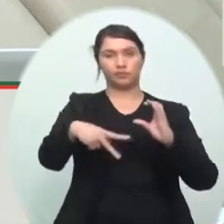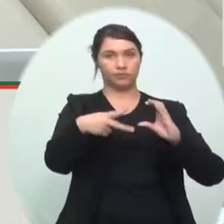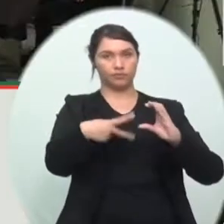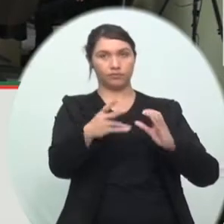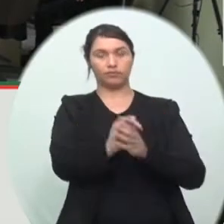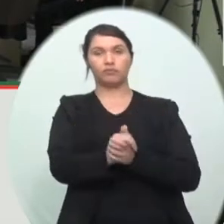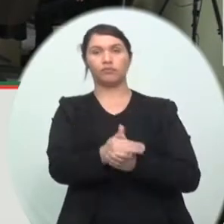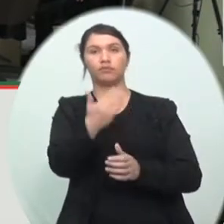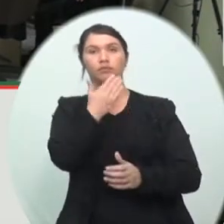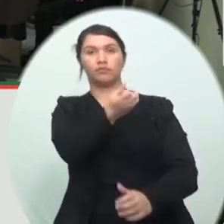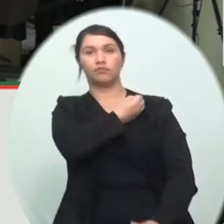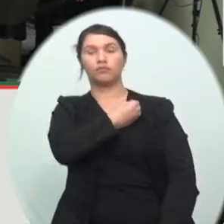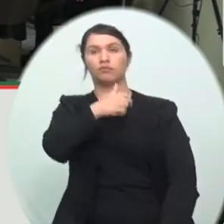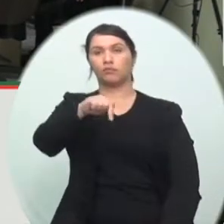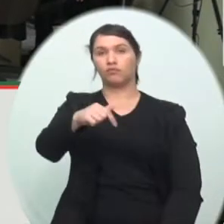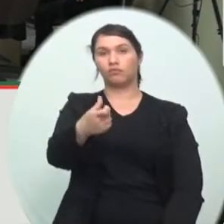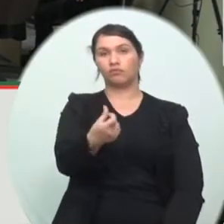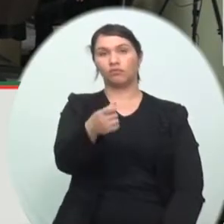Indicação número